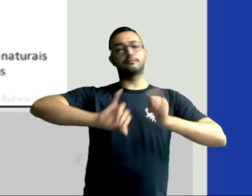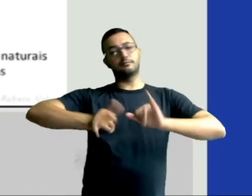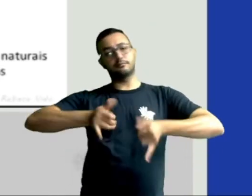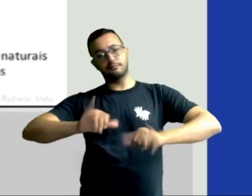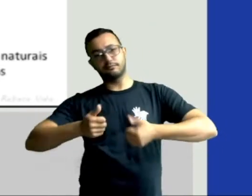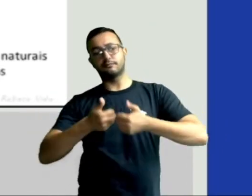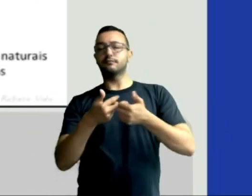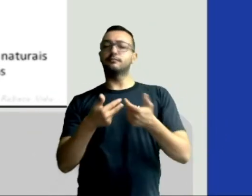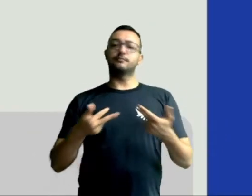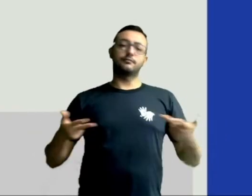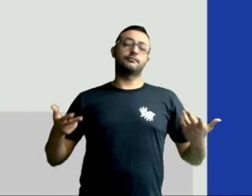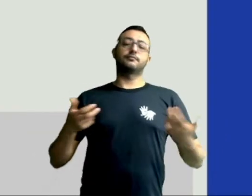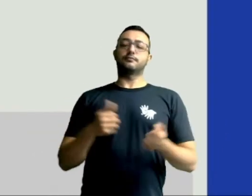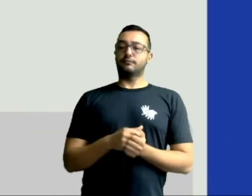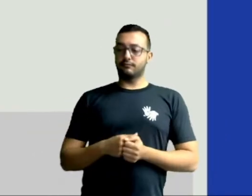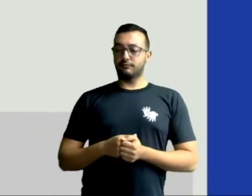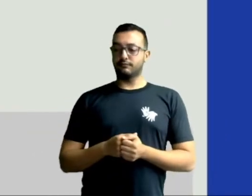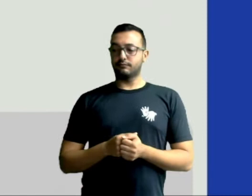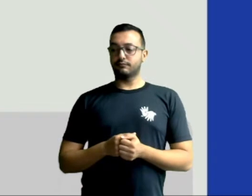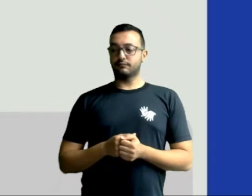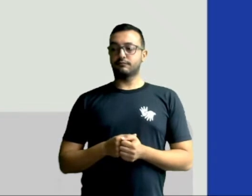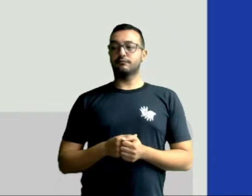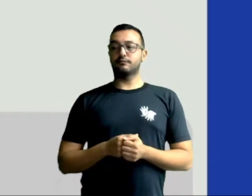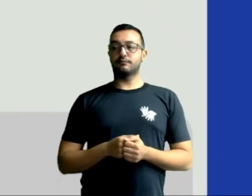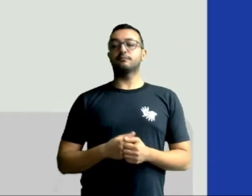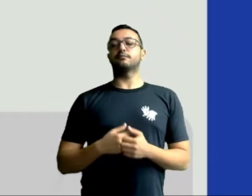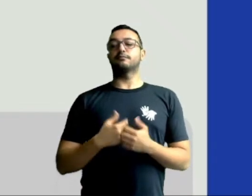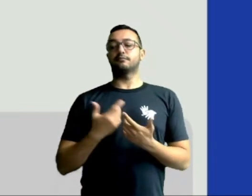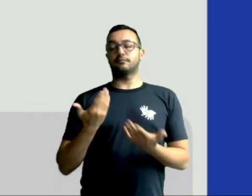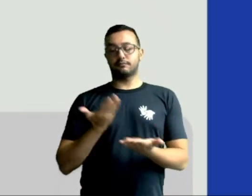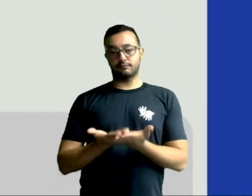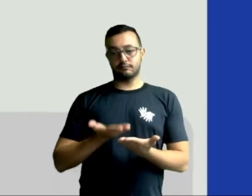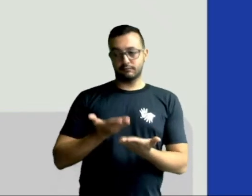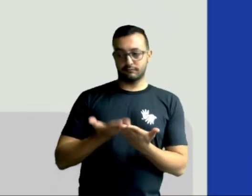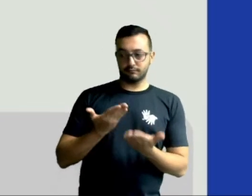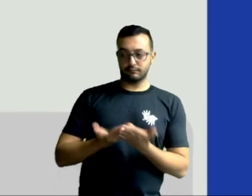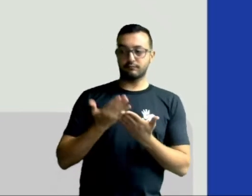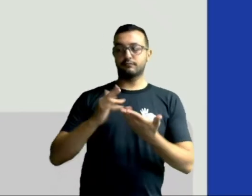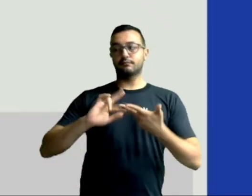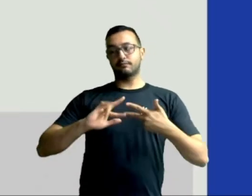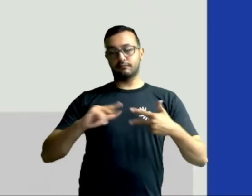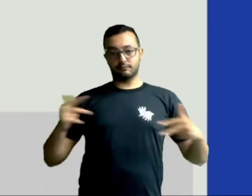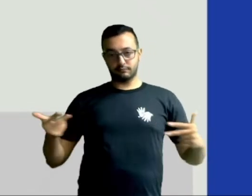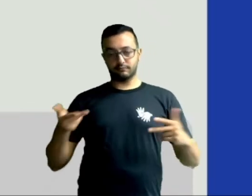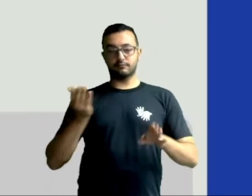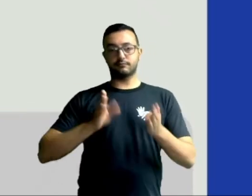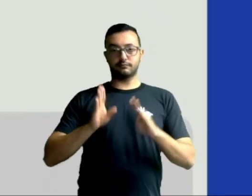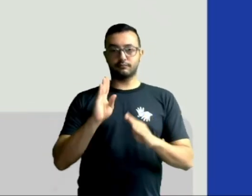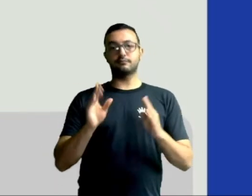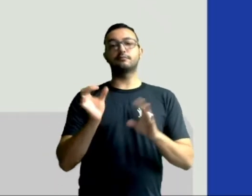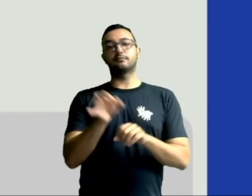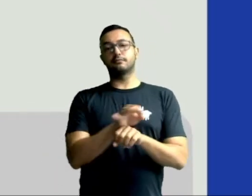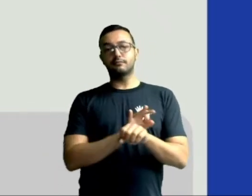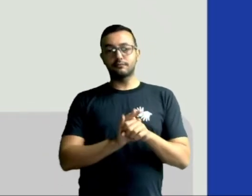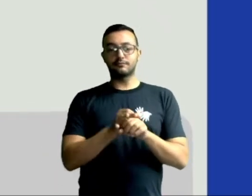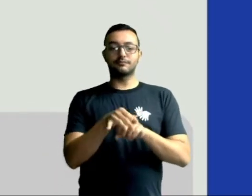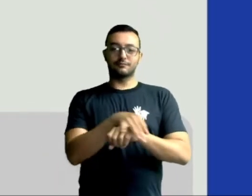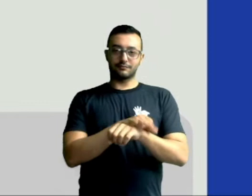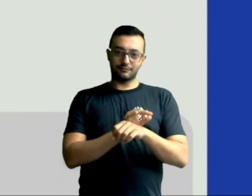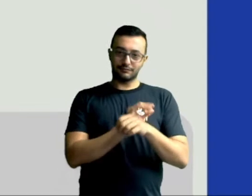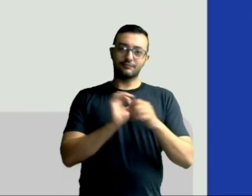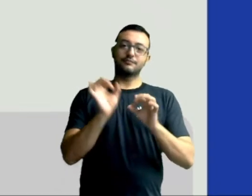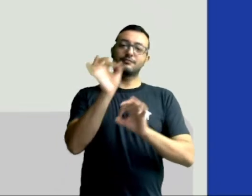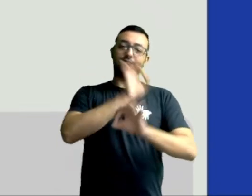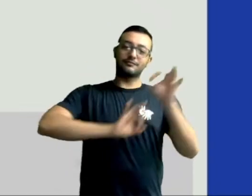e inúmeras outras áreas. E os estudos de genética, da biologia molecular e celular